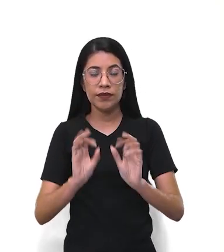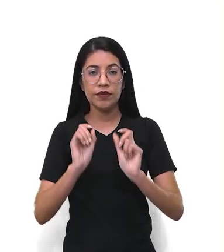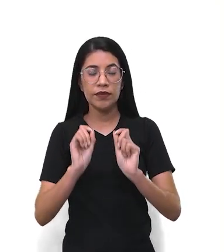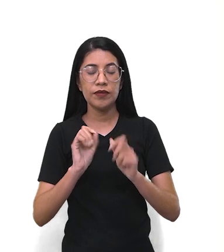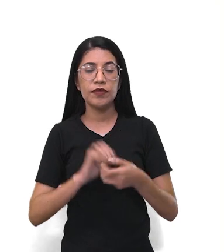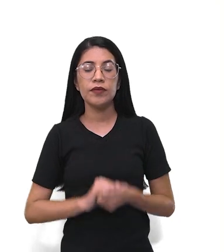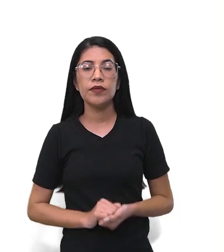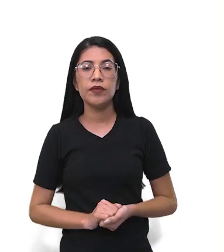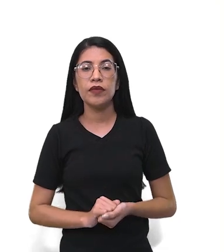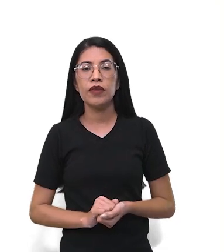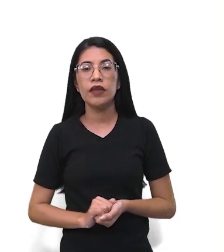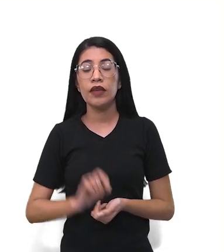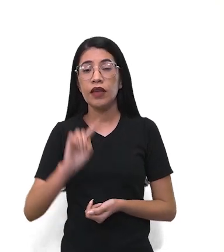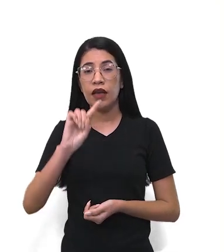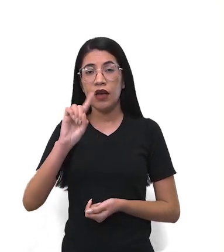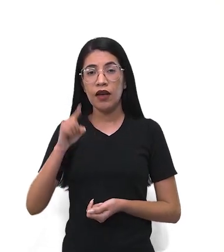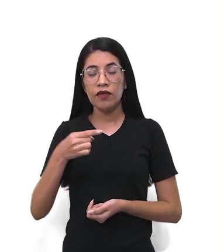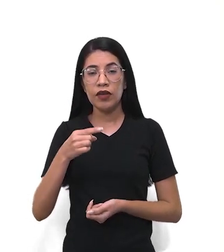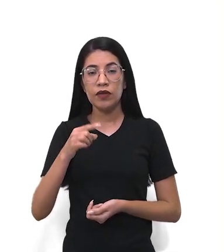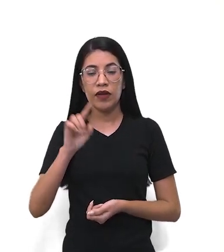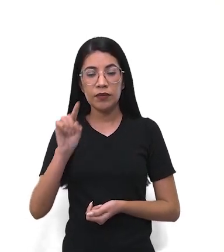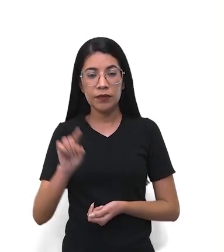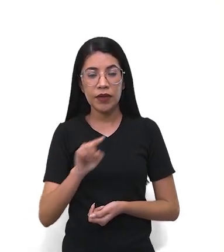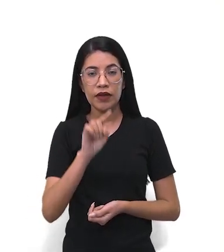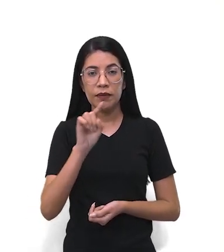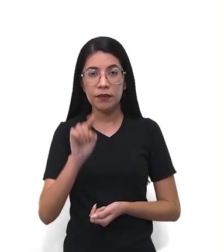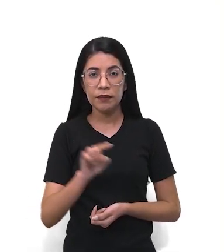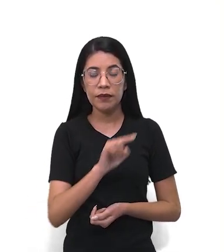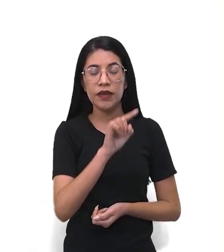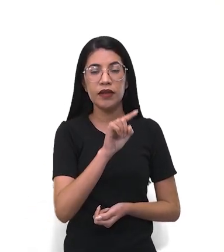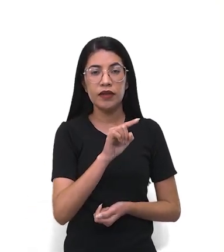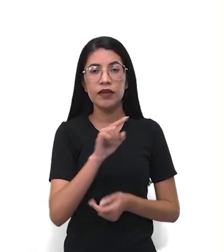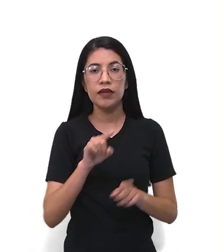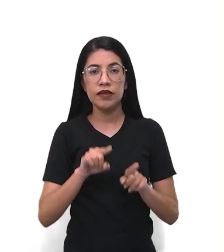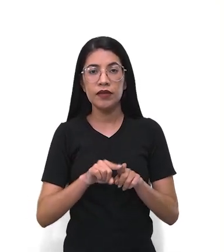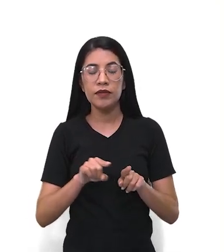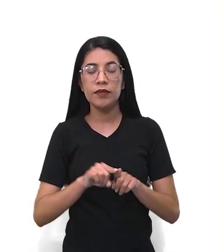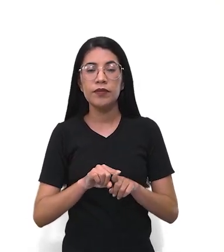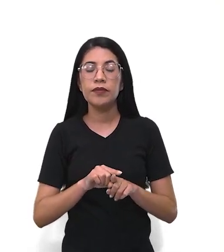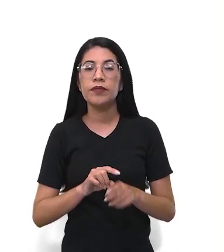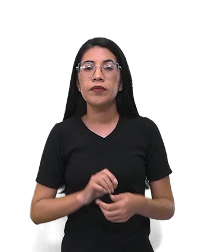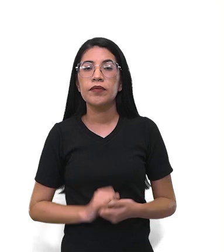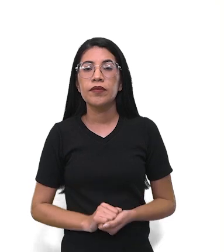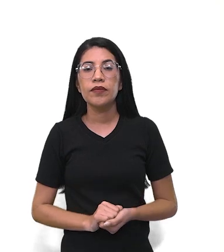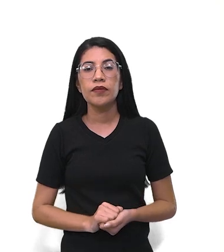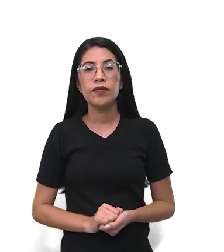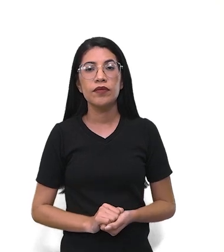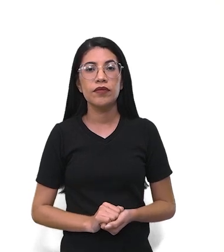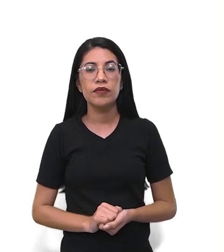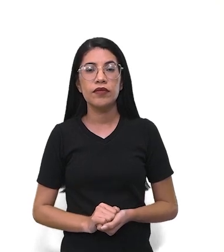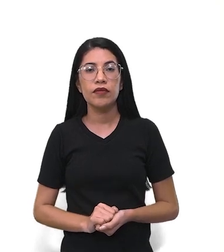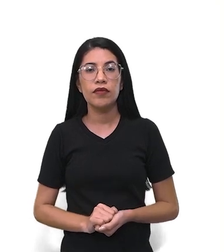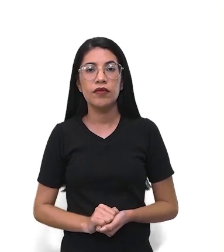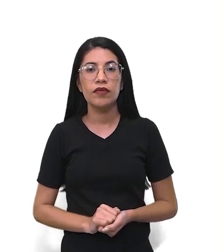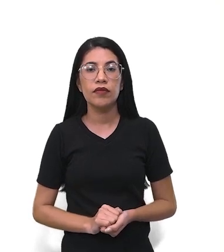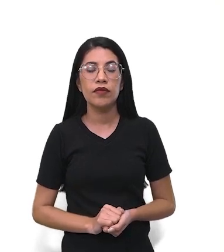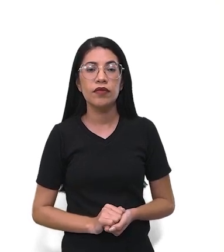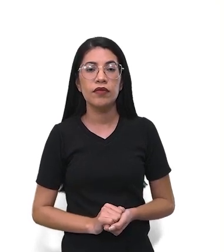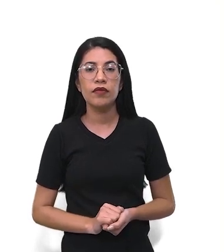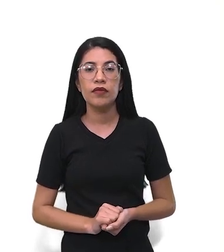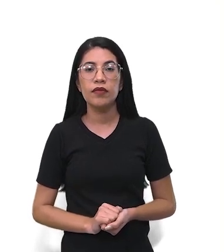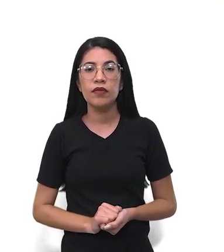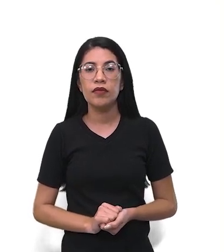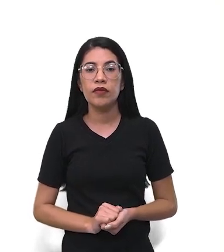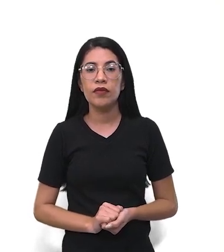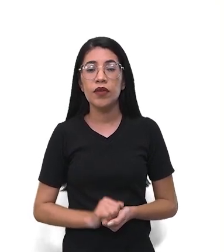com essa vírgula, 2 casas decimais para a esquerda, tá? Então, quando você fizer isso, a tua resposta